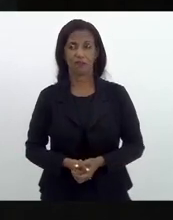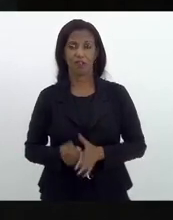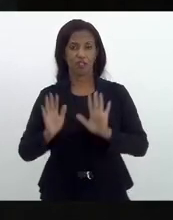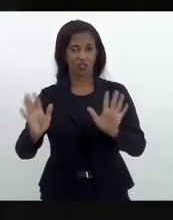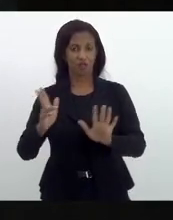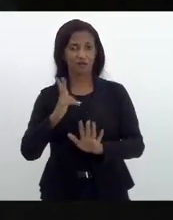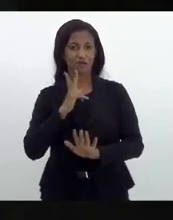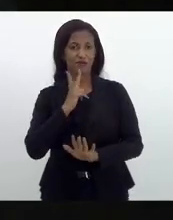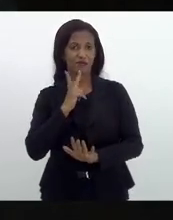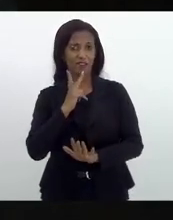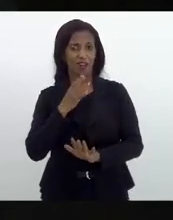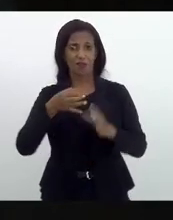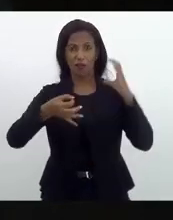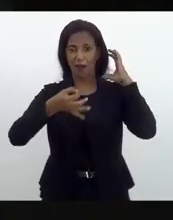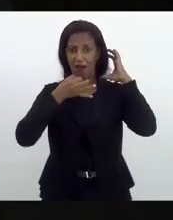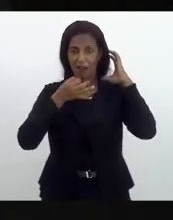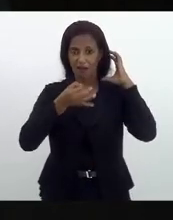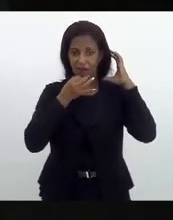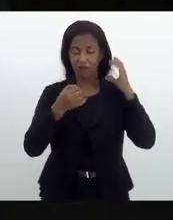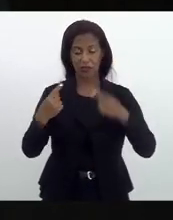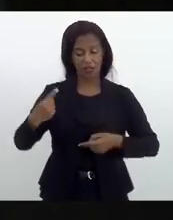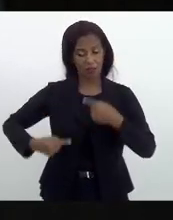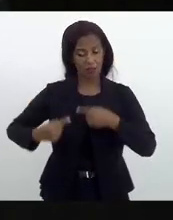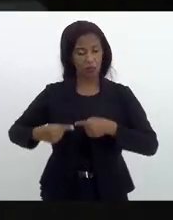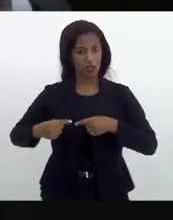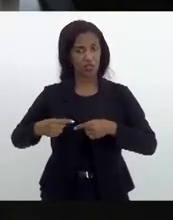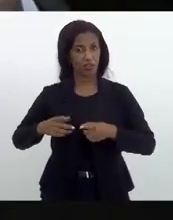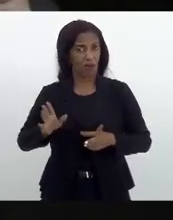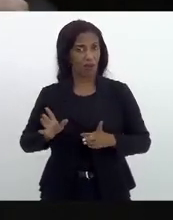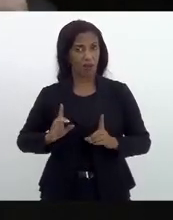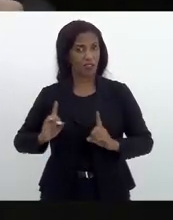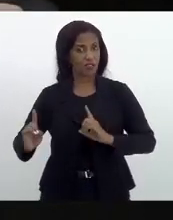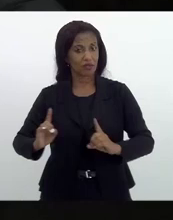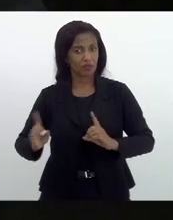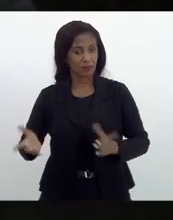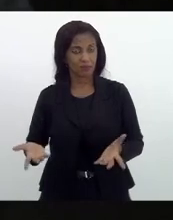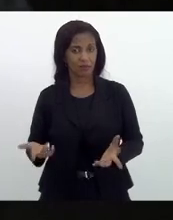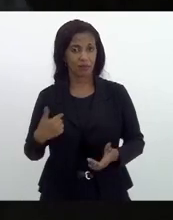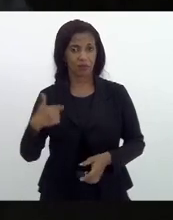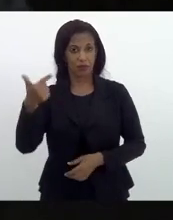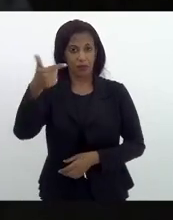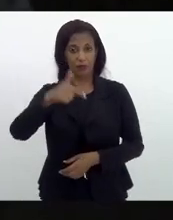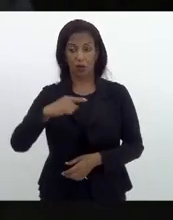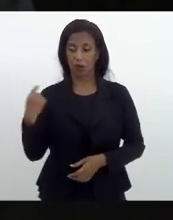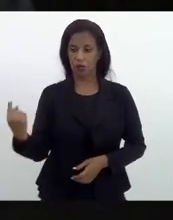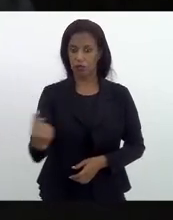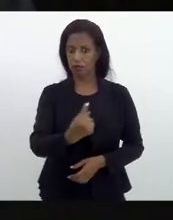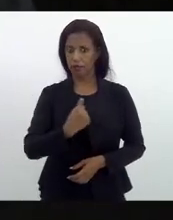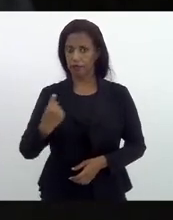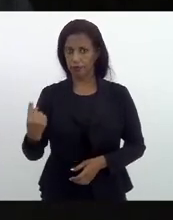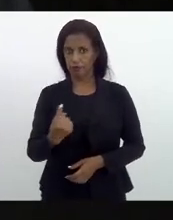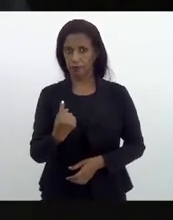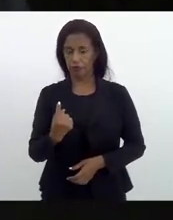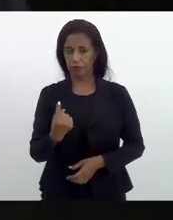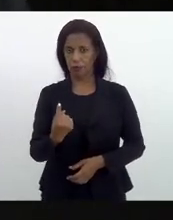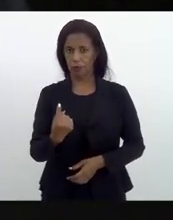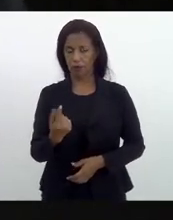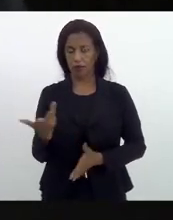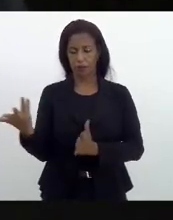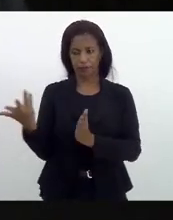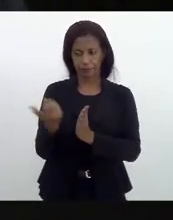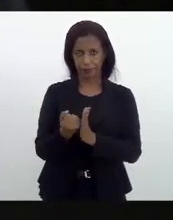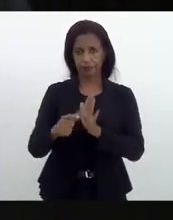um slogan de uma rádio. E a política, ela é dinâmica. O que eu quero dizer e repito, nós acomodamos a lei,